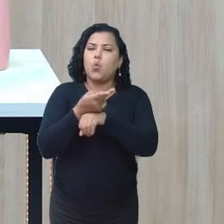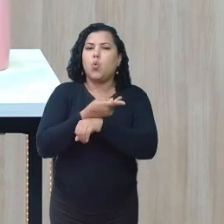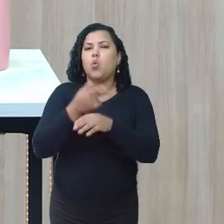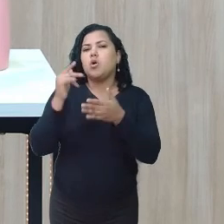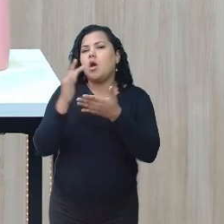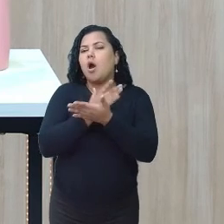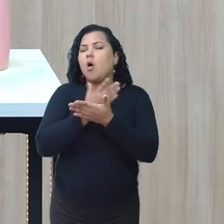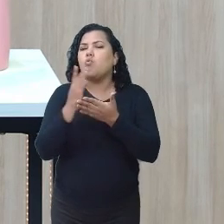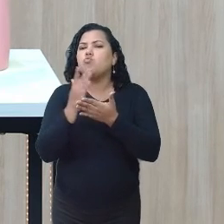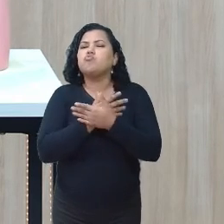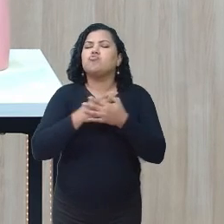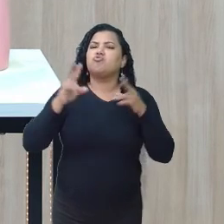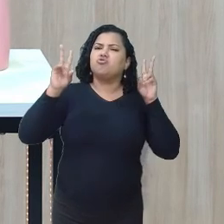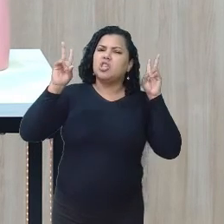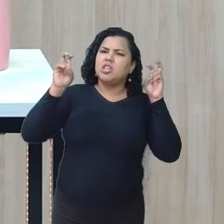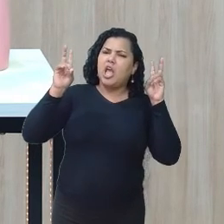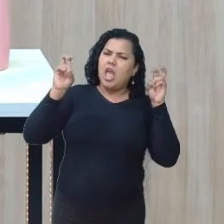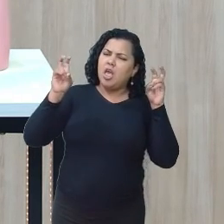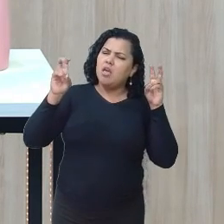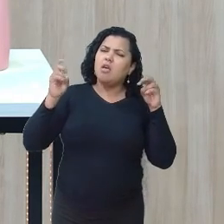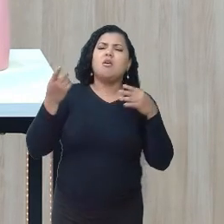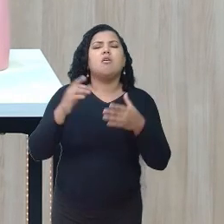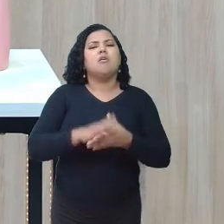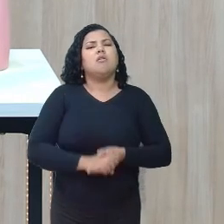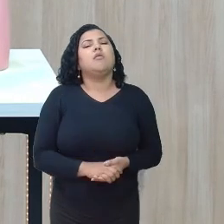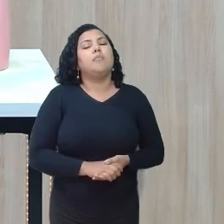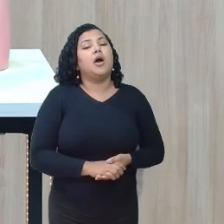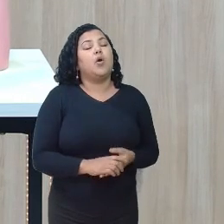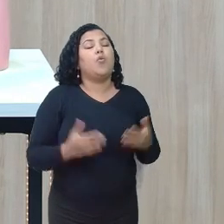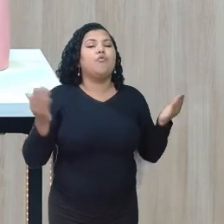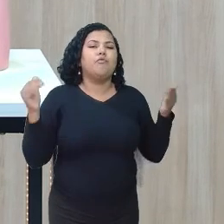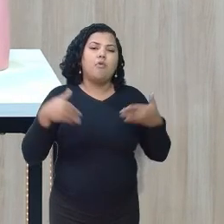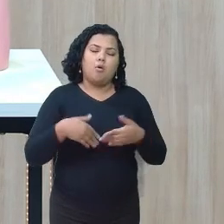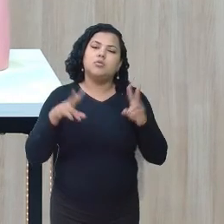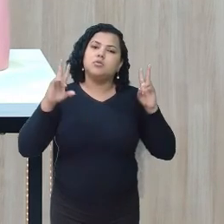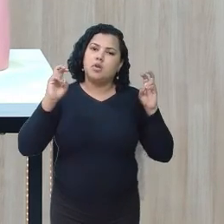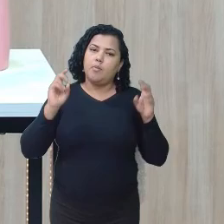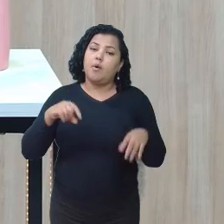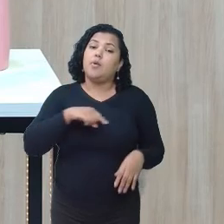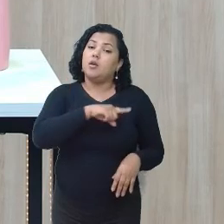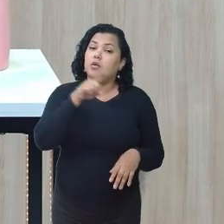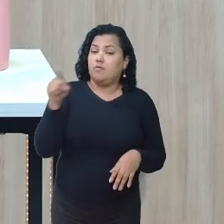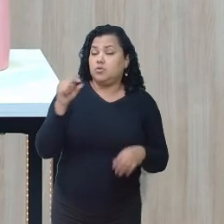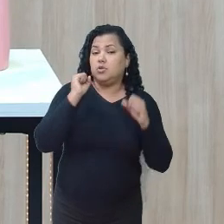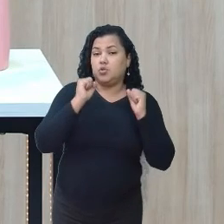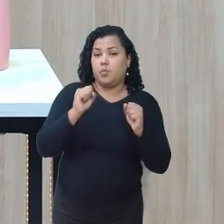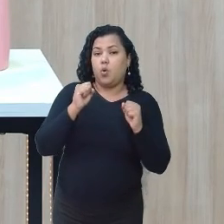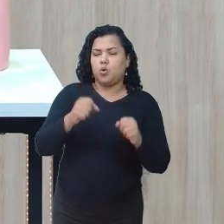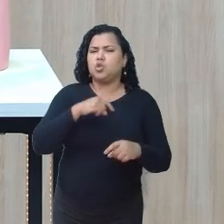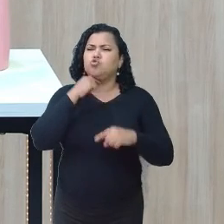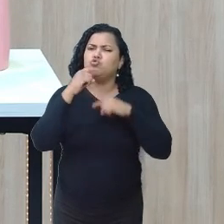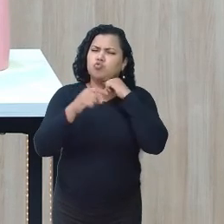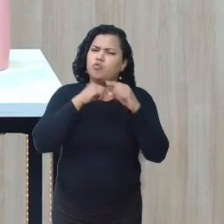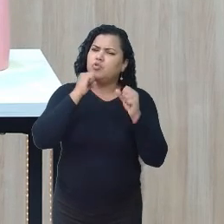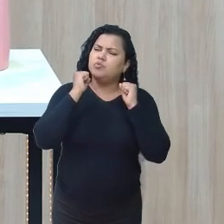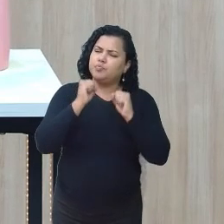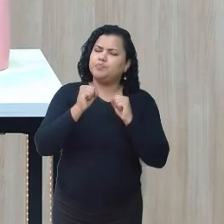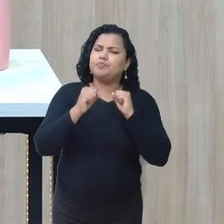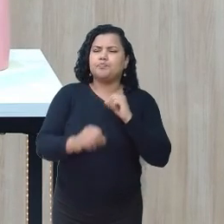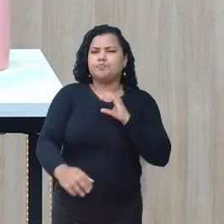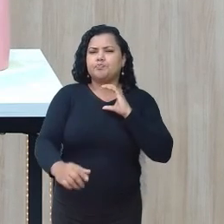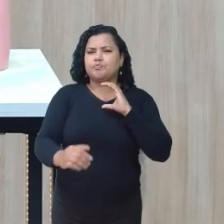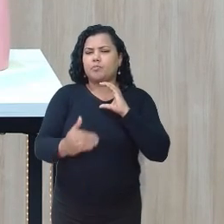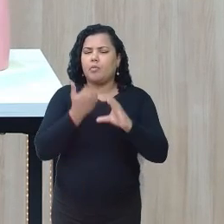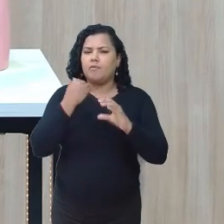algumas questões, assuntos relacionados ao sistema genital feminino, para que vocês possam tirar as dúvidas de vocês.